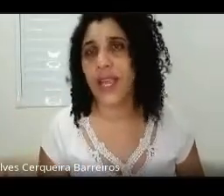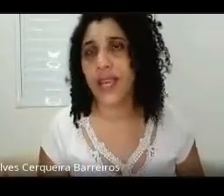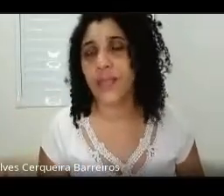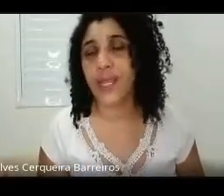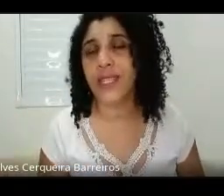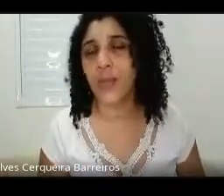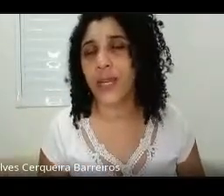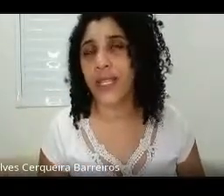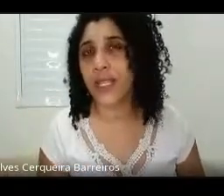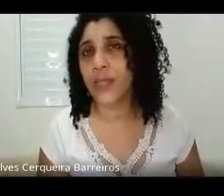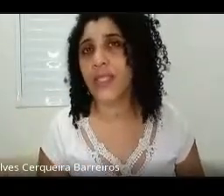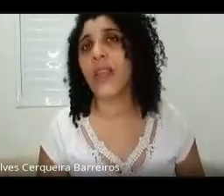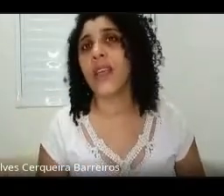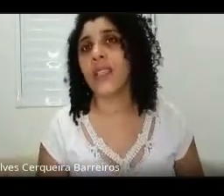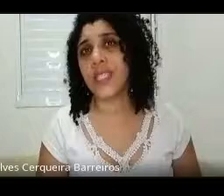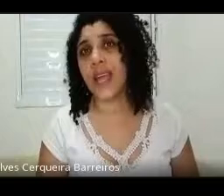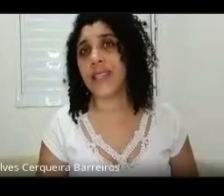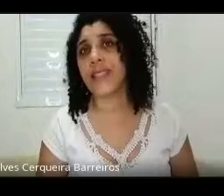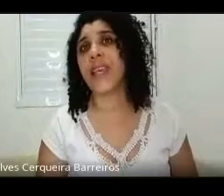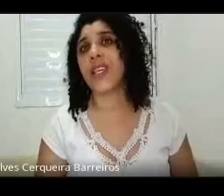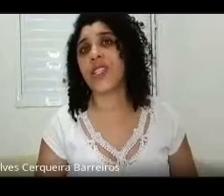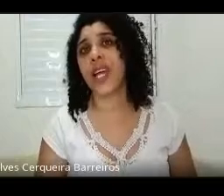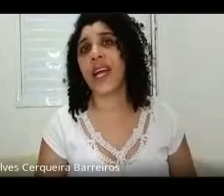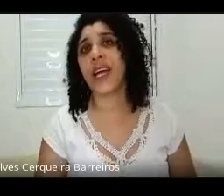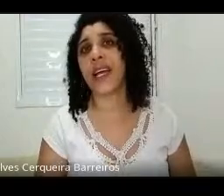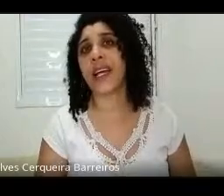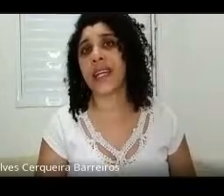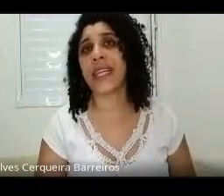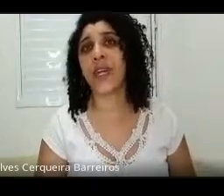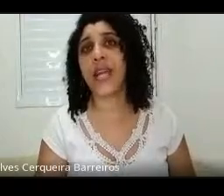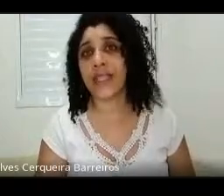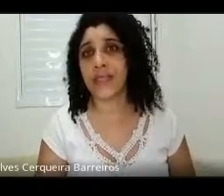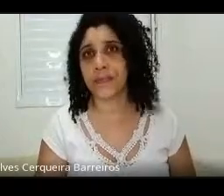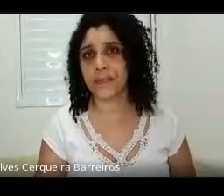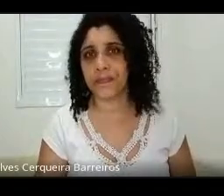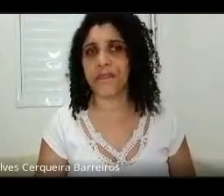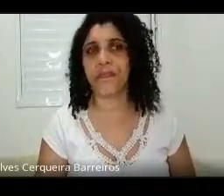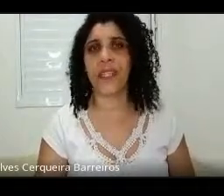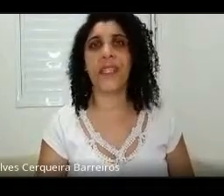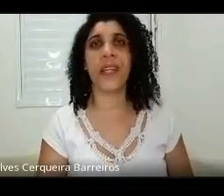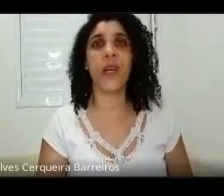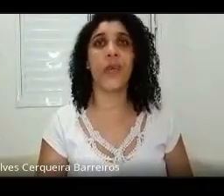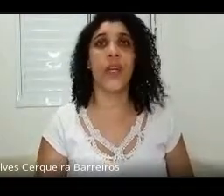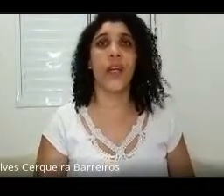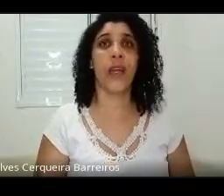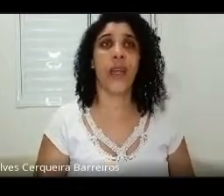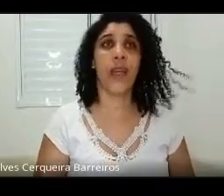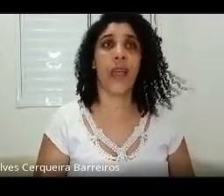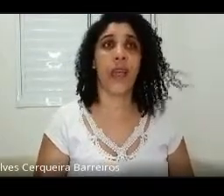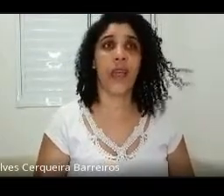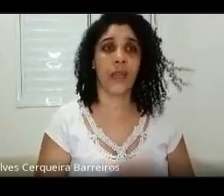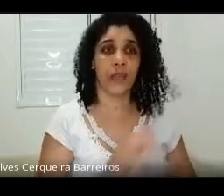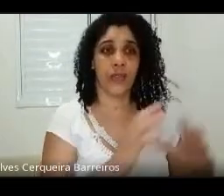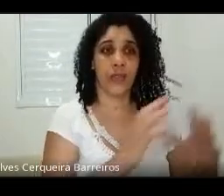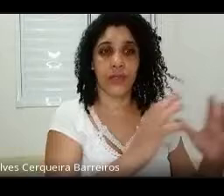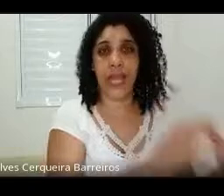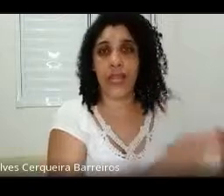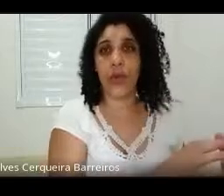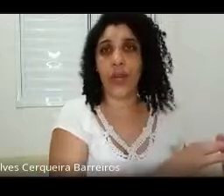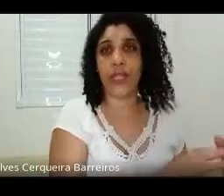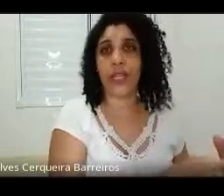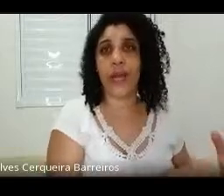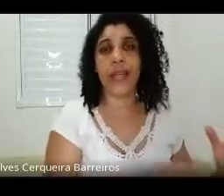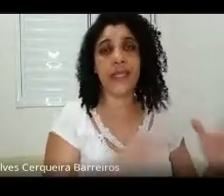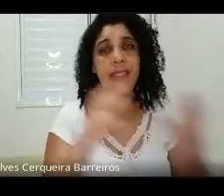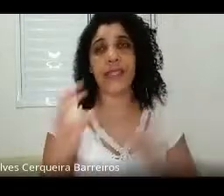de sinais, mais de 140 línguas de sinais já catalogadas. Então, tem a